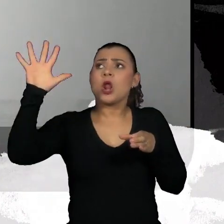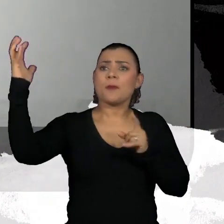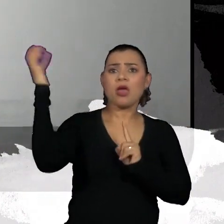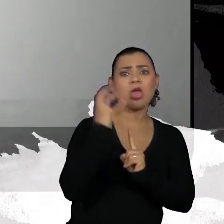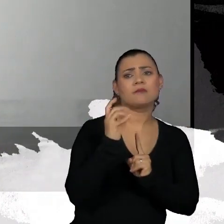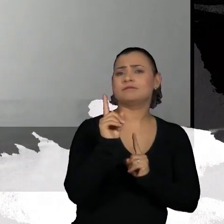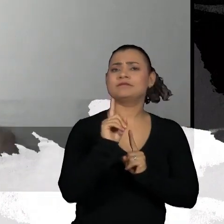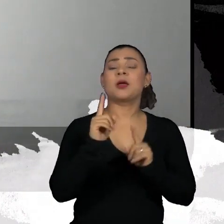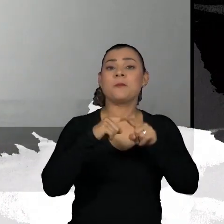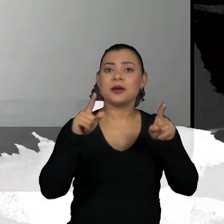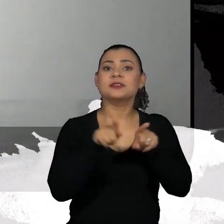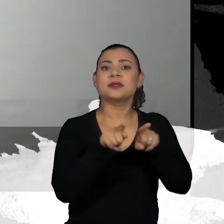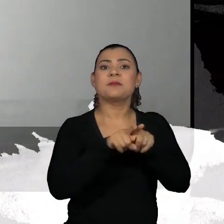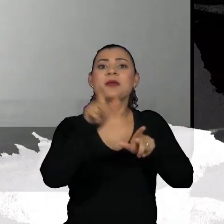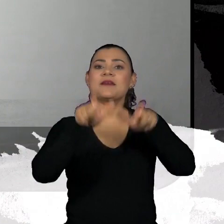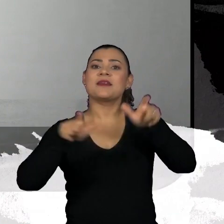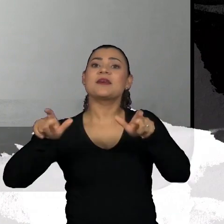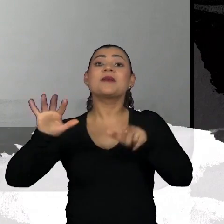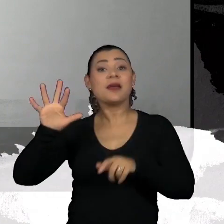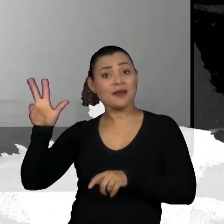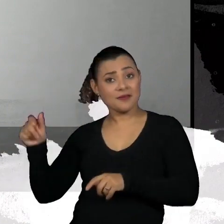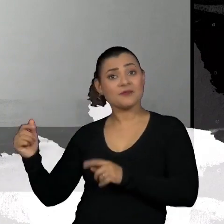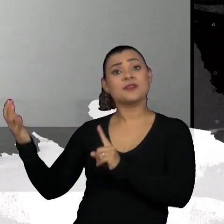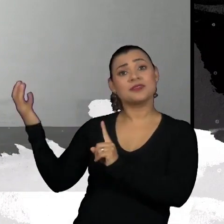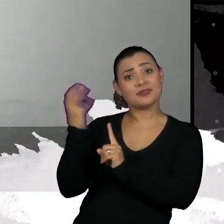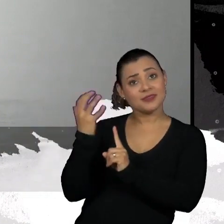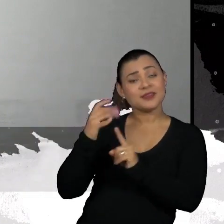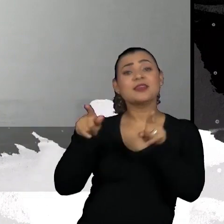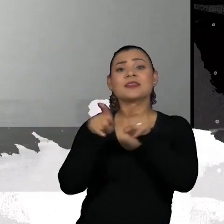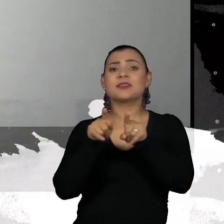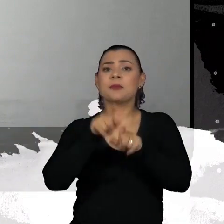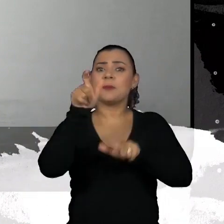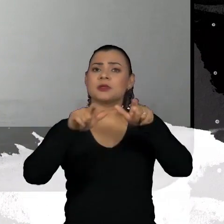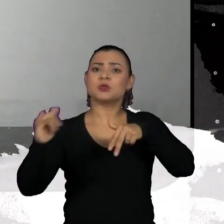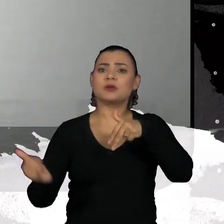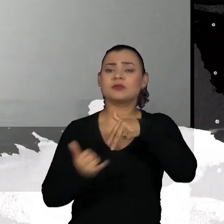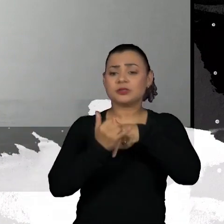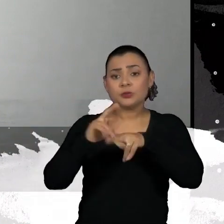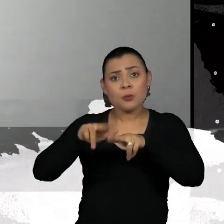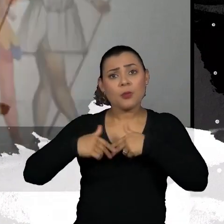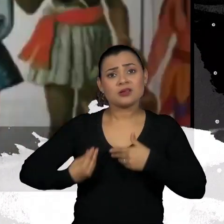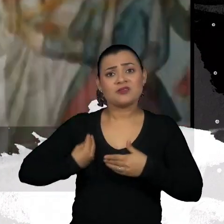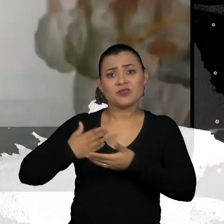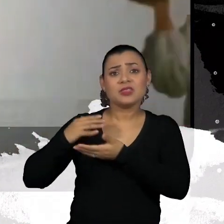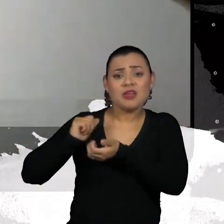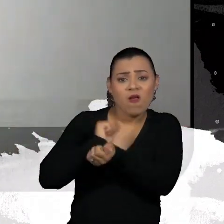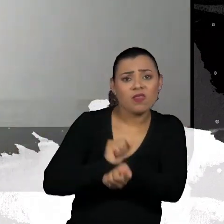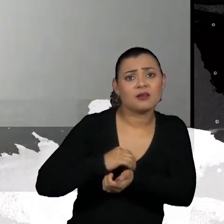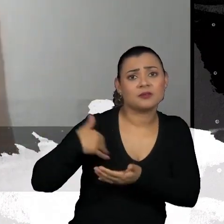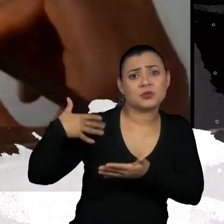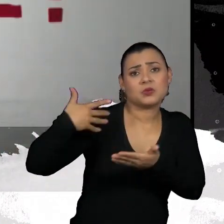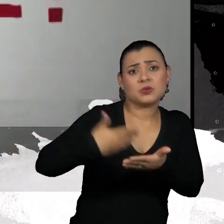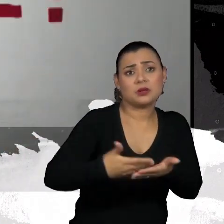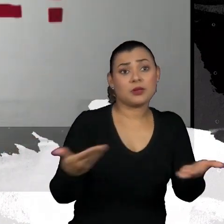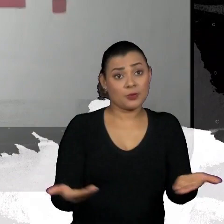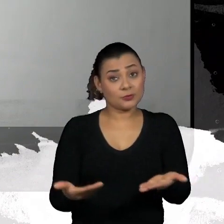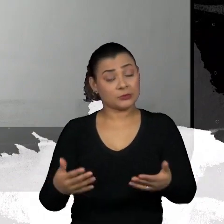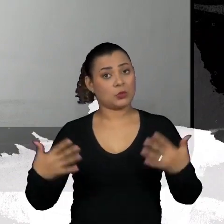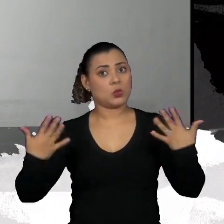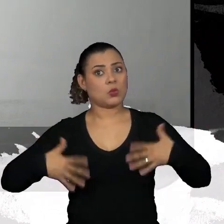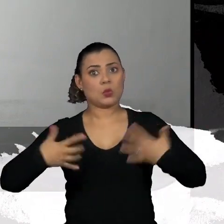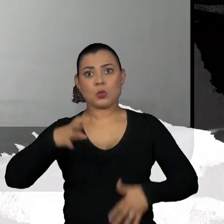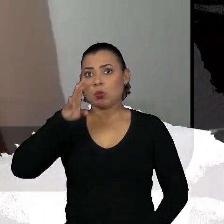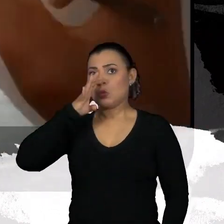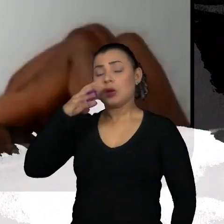mas também da desconhecida e ocultada raízes africanas e indígenas dessa nossa querida nação. Seria incrível, né?